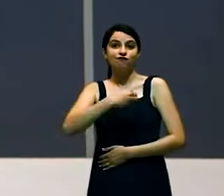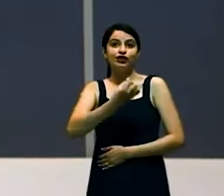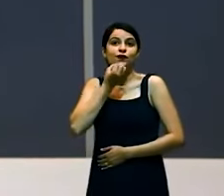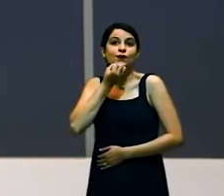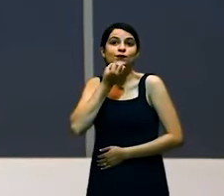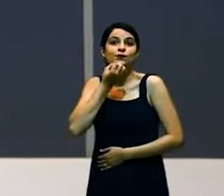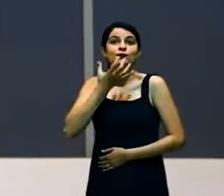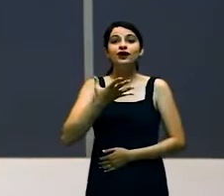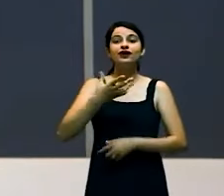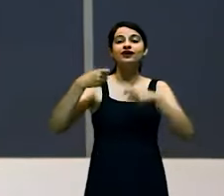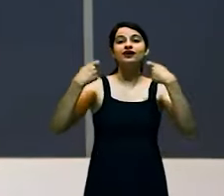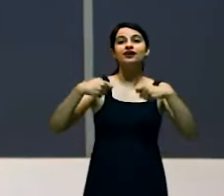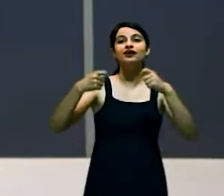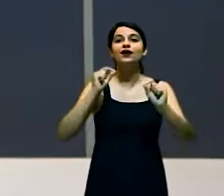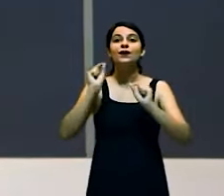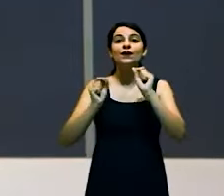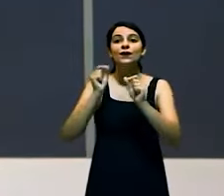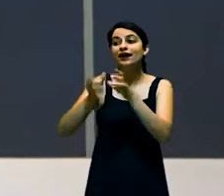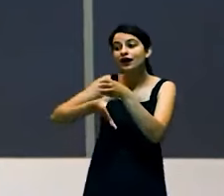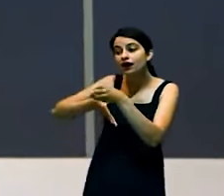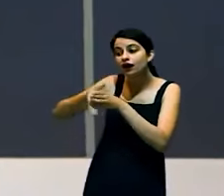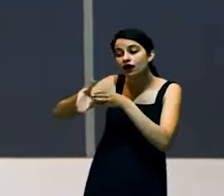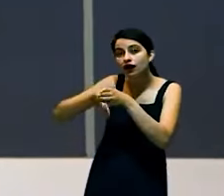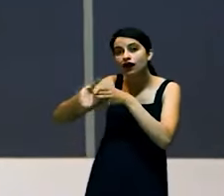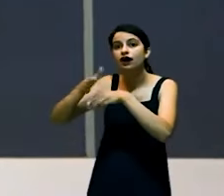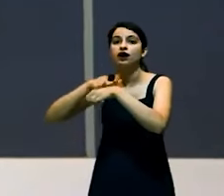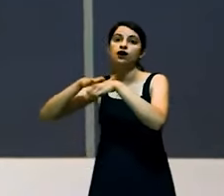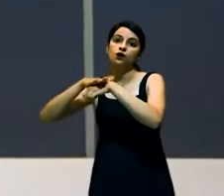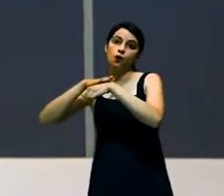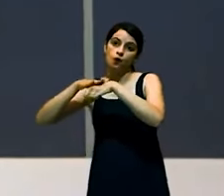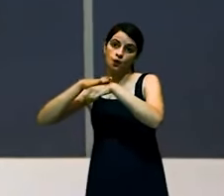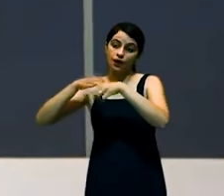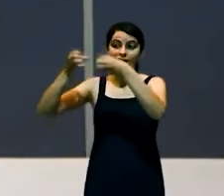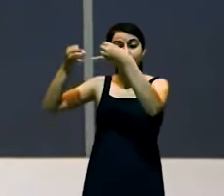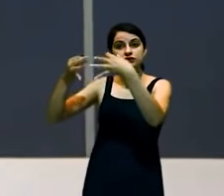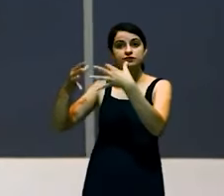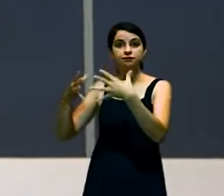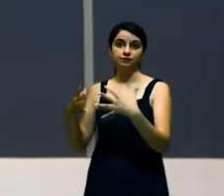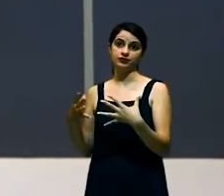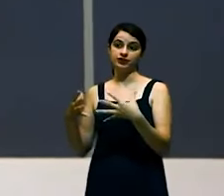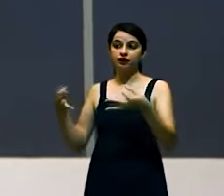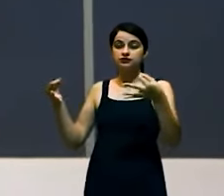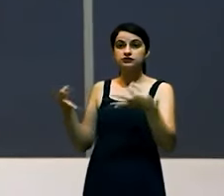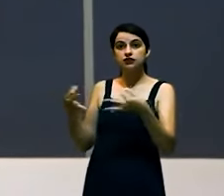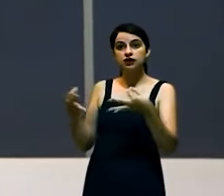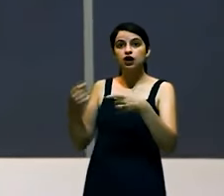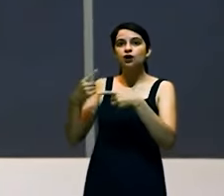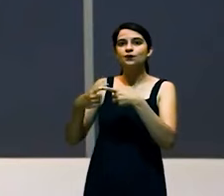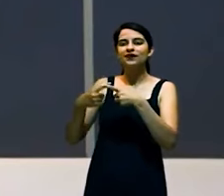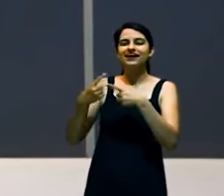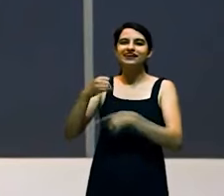bater. Estou pedindo para você conversar, instruir. Porque se você instruir